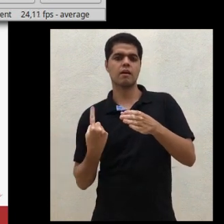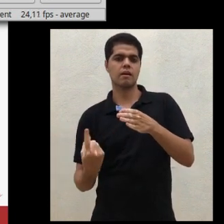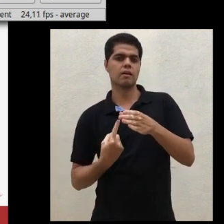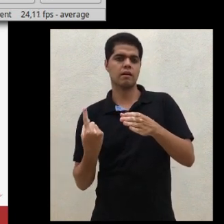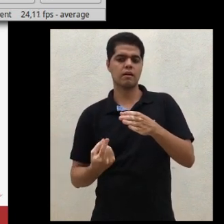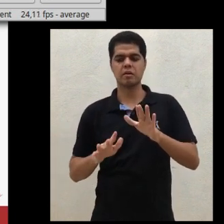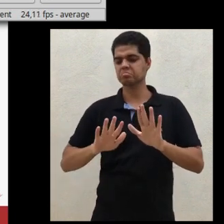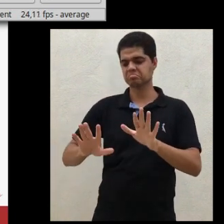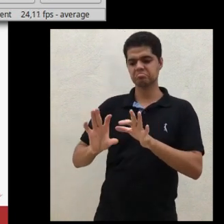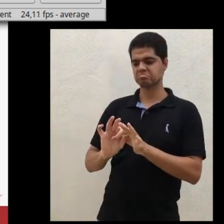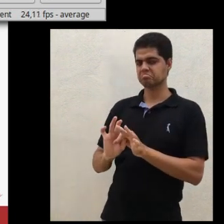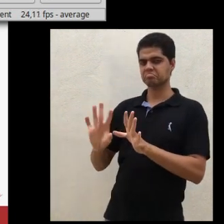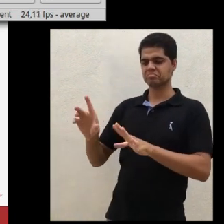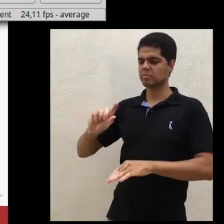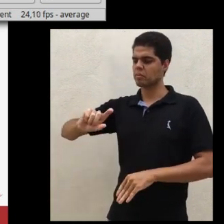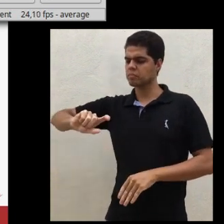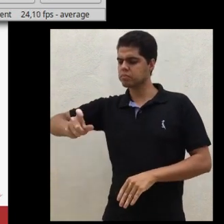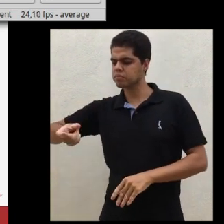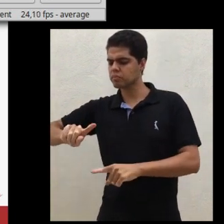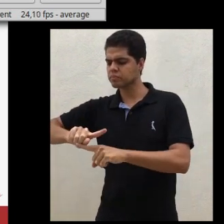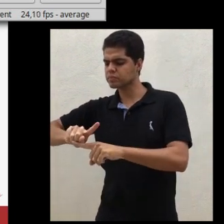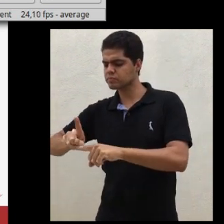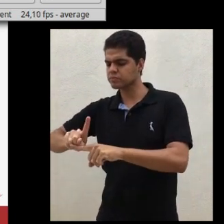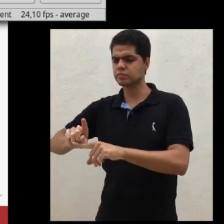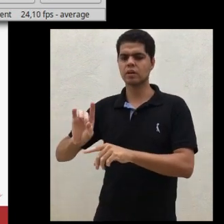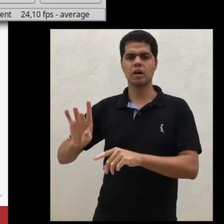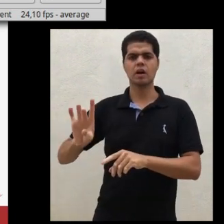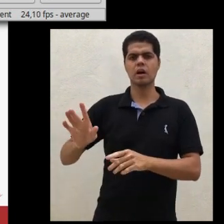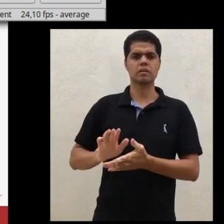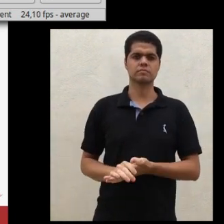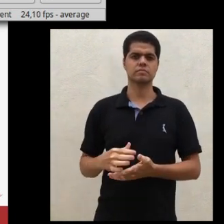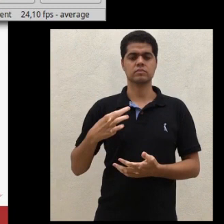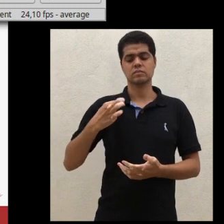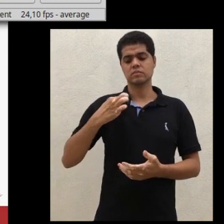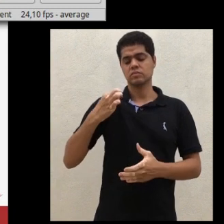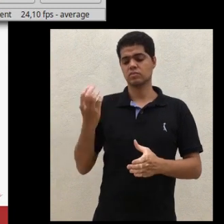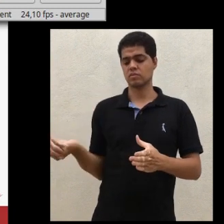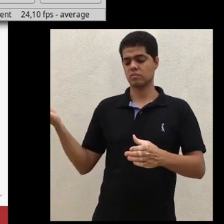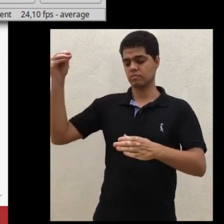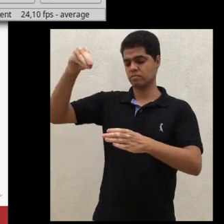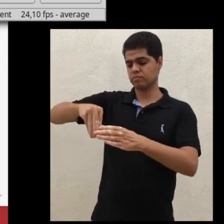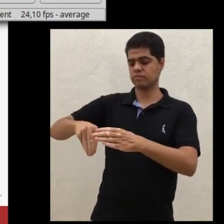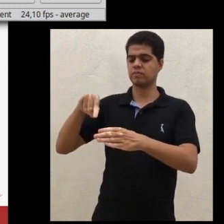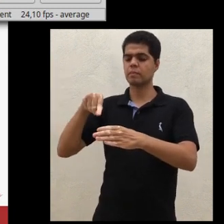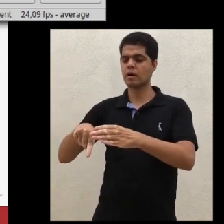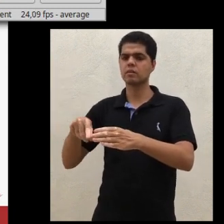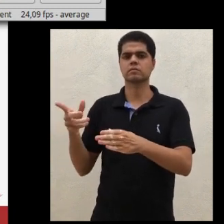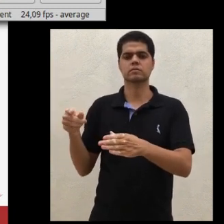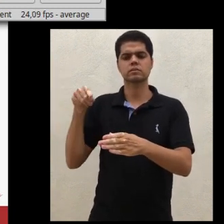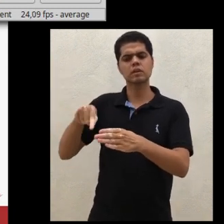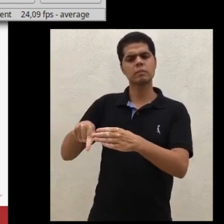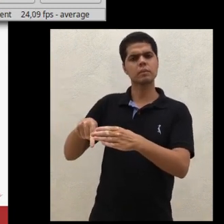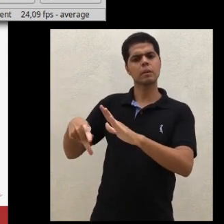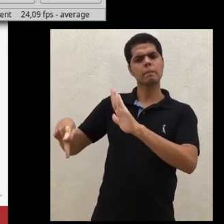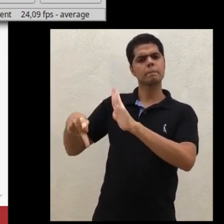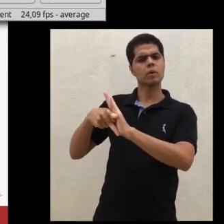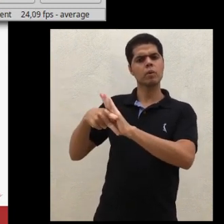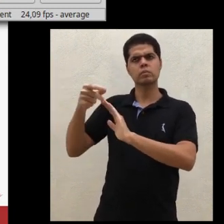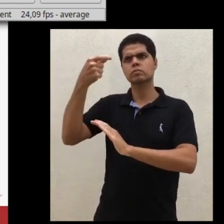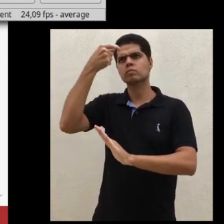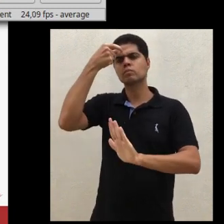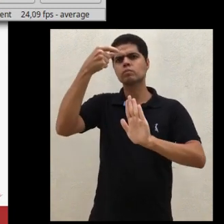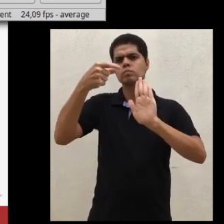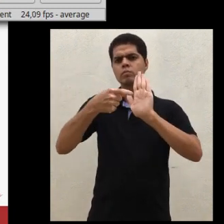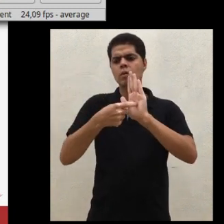ajustar a programação da lavagem, né? Você simplesmente coloca a roupa dentro da máquina e ela avalia aquela